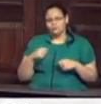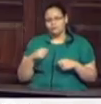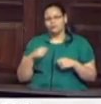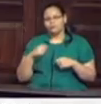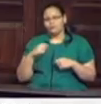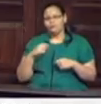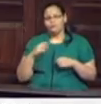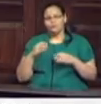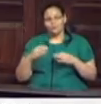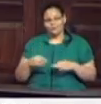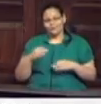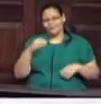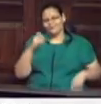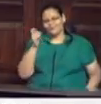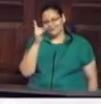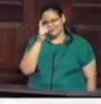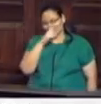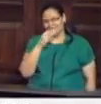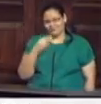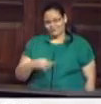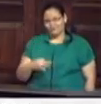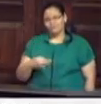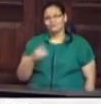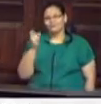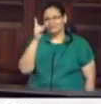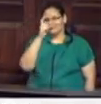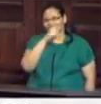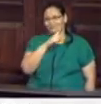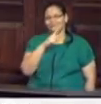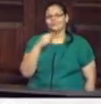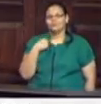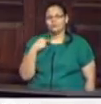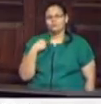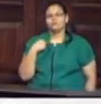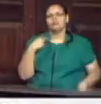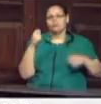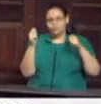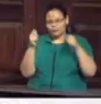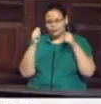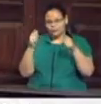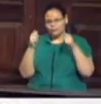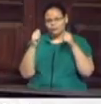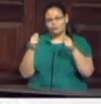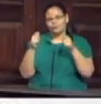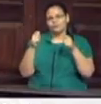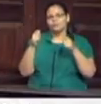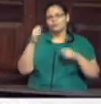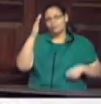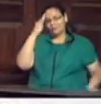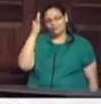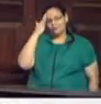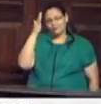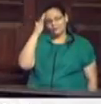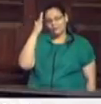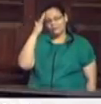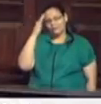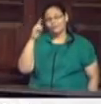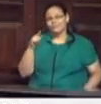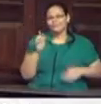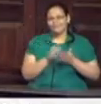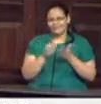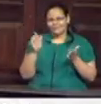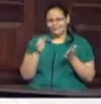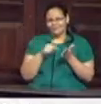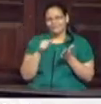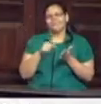difícil. E fica aqui o meu protesto, porque eu sei que a imprensa que divulgou esse artigo não vai